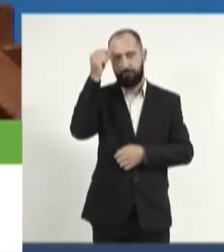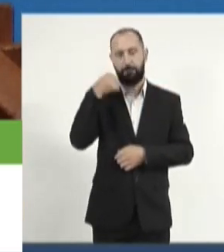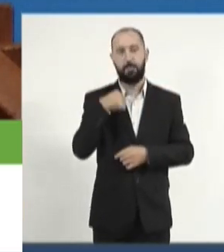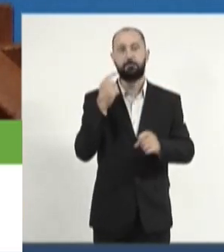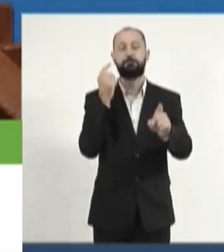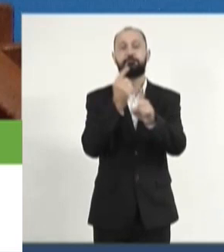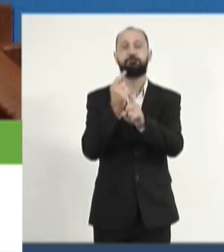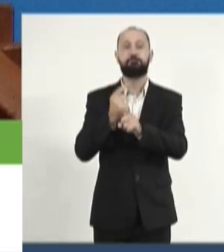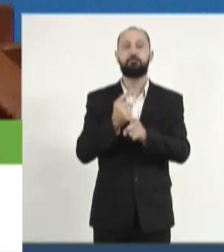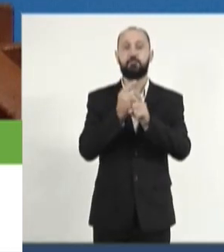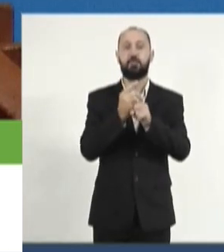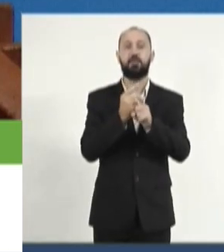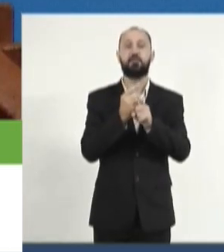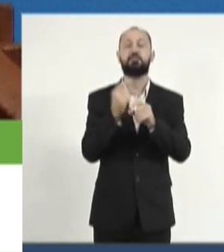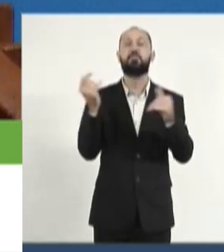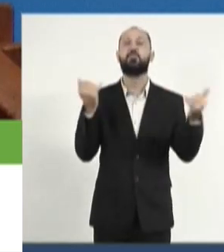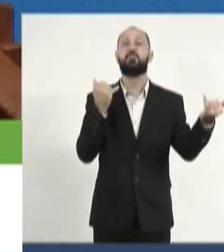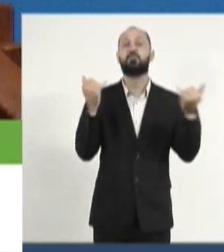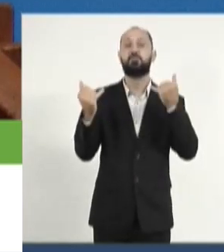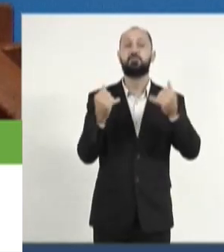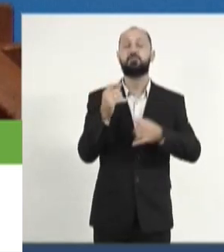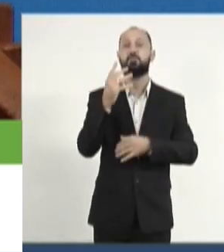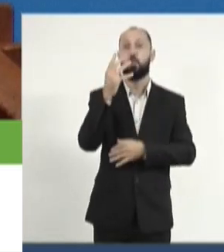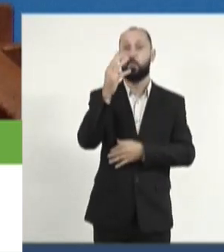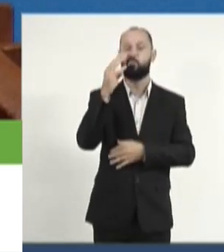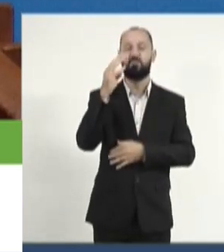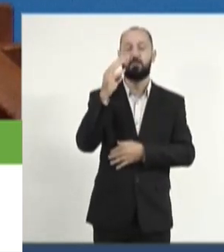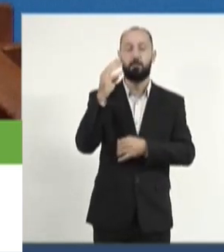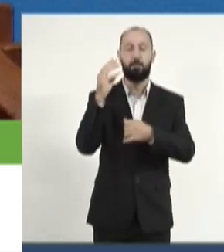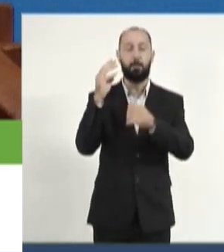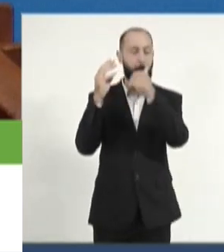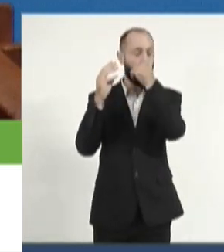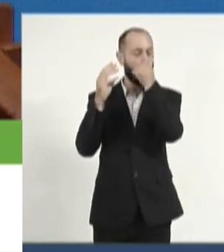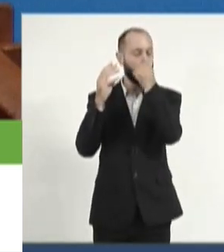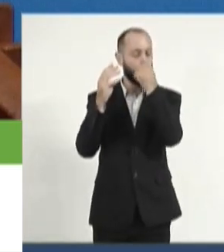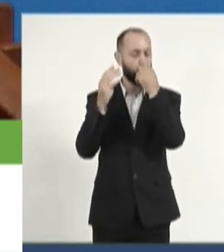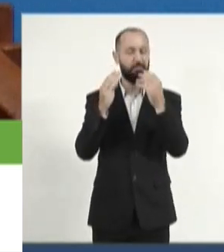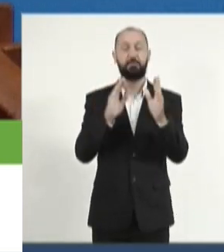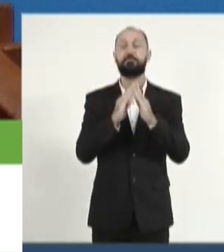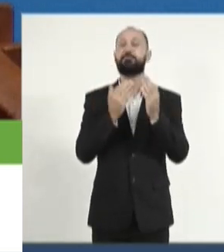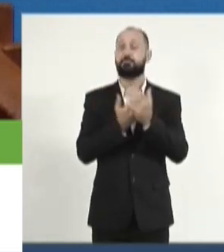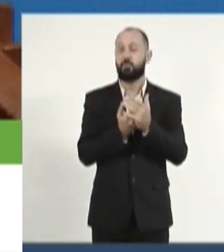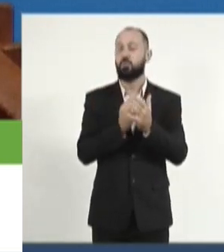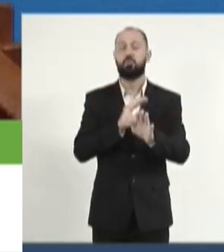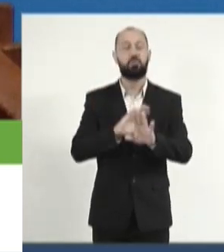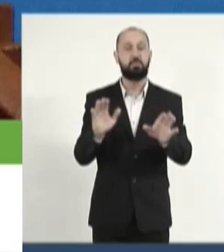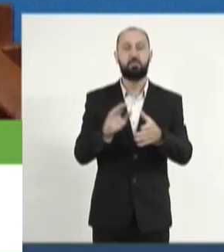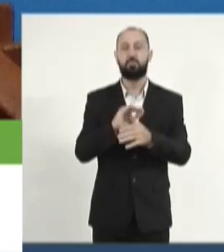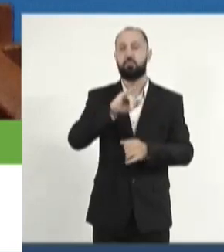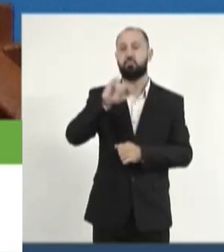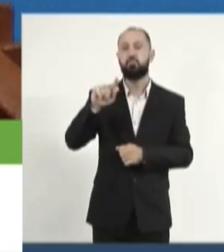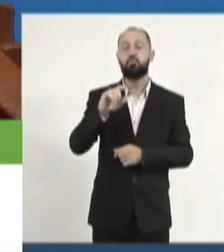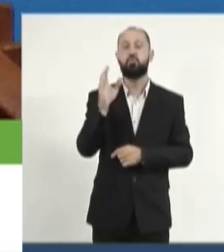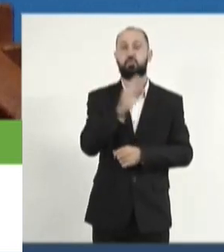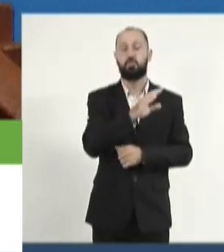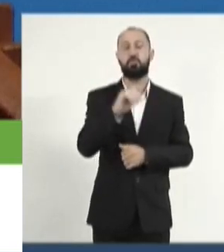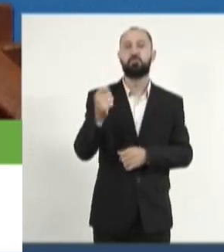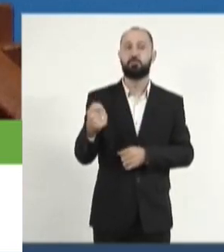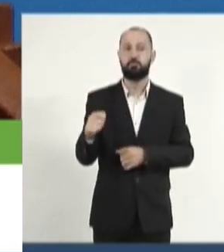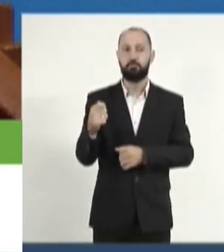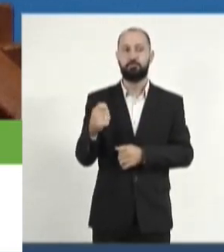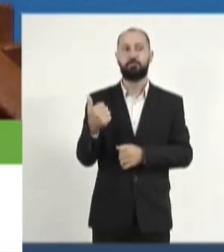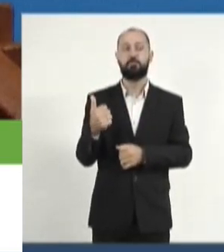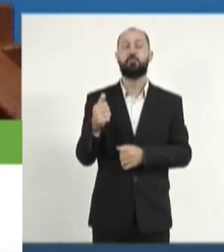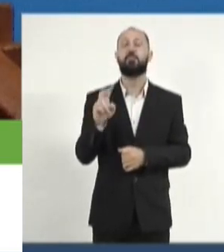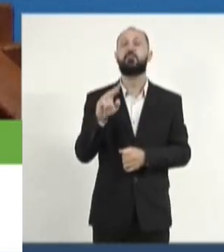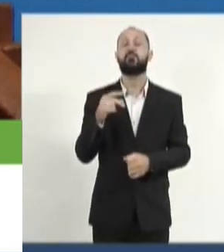eu achei as informações apenas de 4 escolas. Então, a escola João Chaves